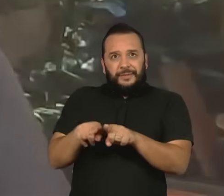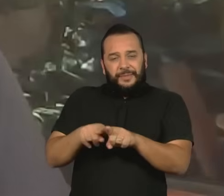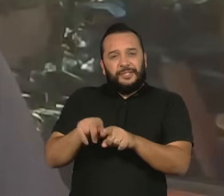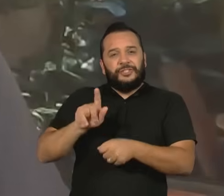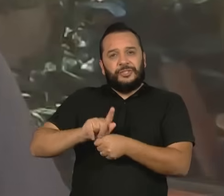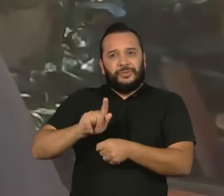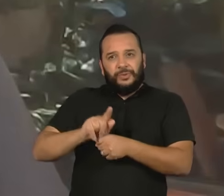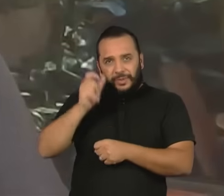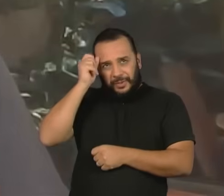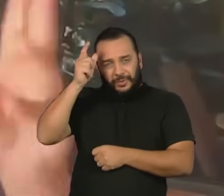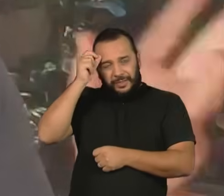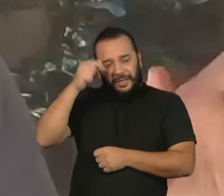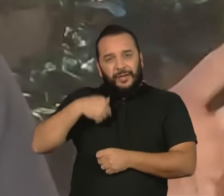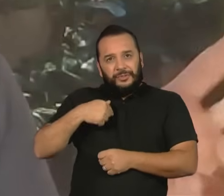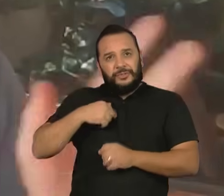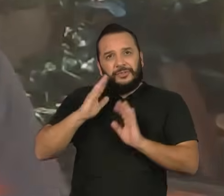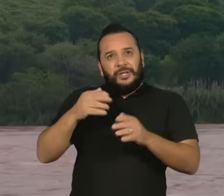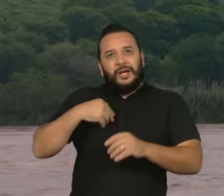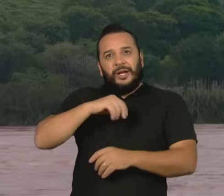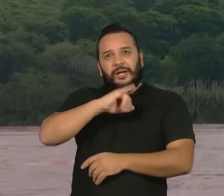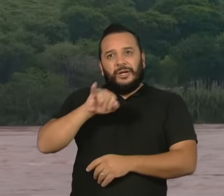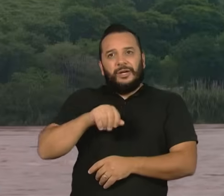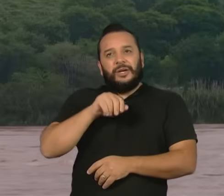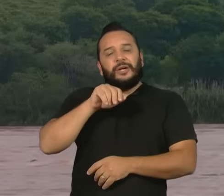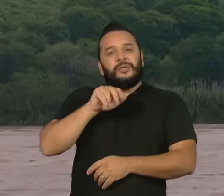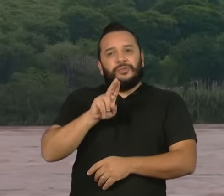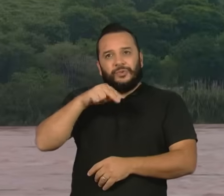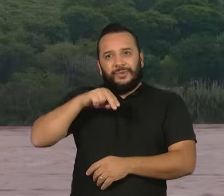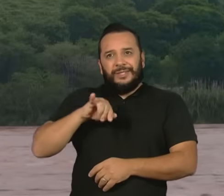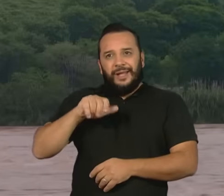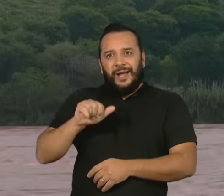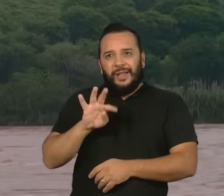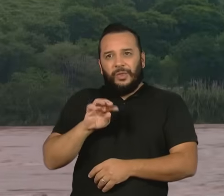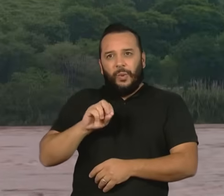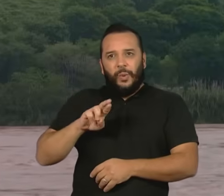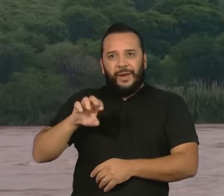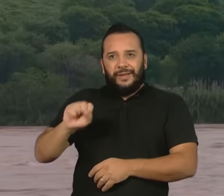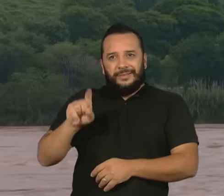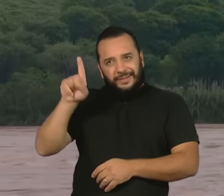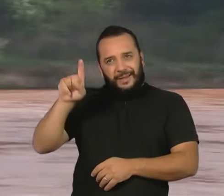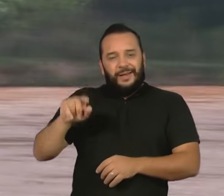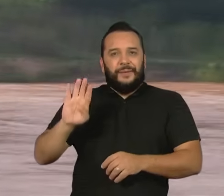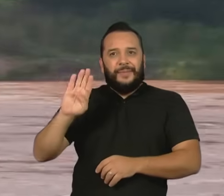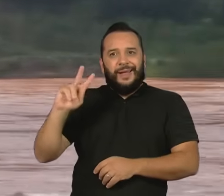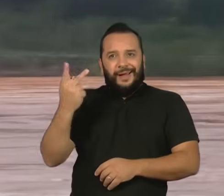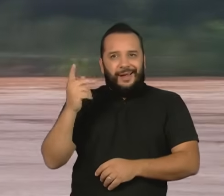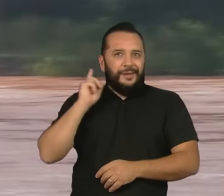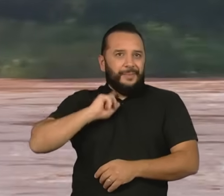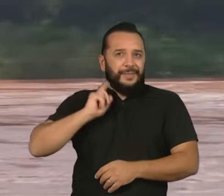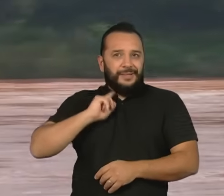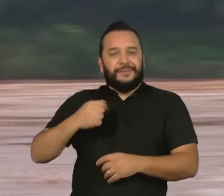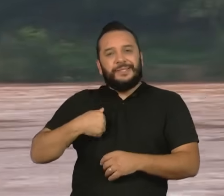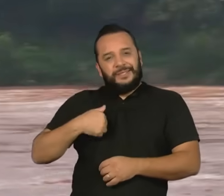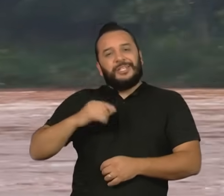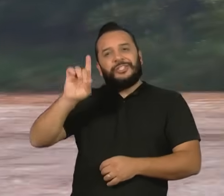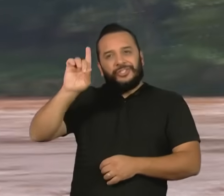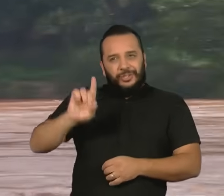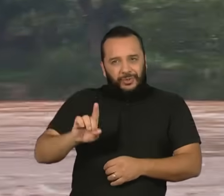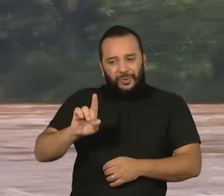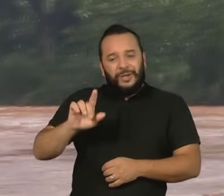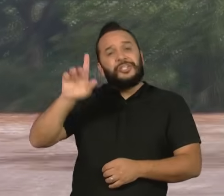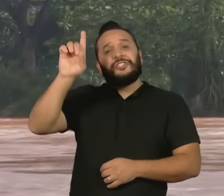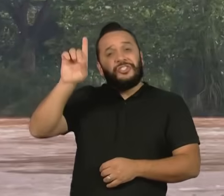cultural chamada Júnia Torres, de Belo Horizonte. Nós conversamos e falamos, olha, precisamos de um diretor de fotografia que